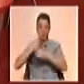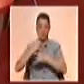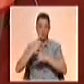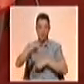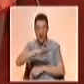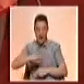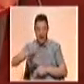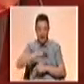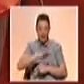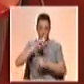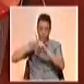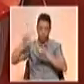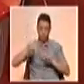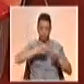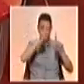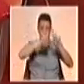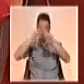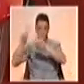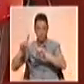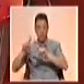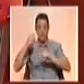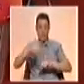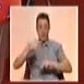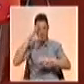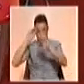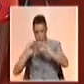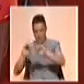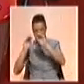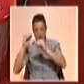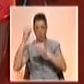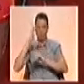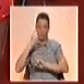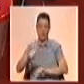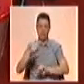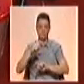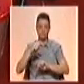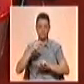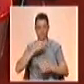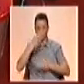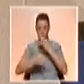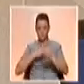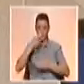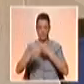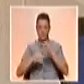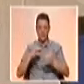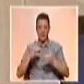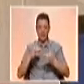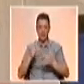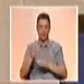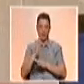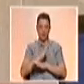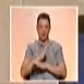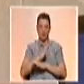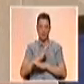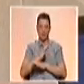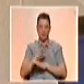áreas que devem ser trabalhadas ao nível da educação do consumidor. Estava-se aqui há bocadinho a falar da questão